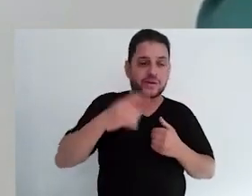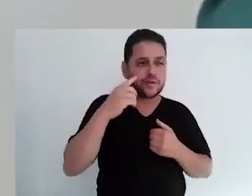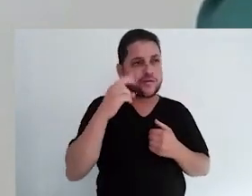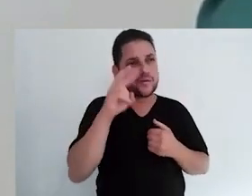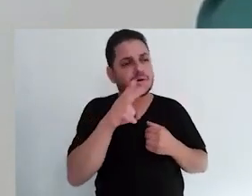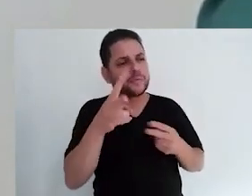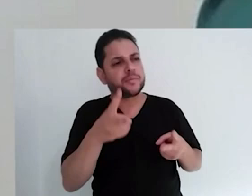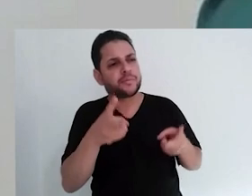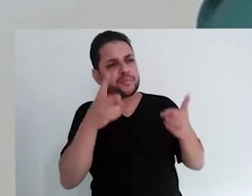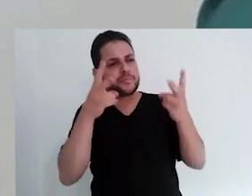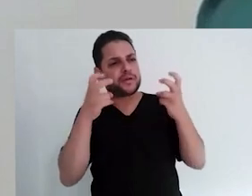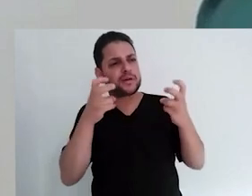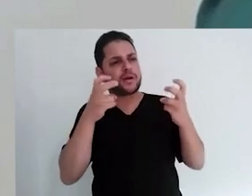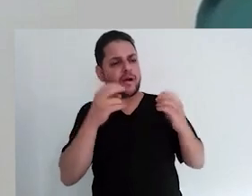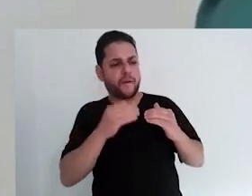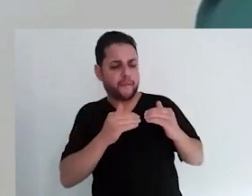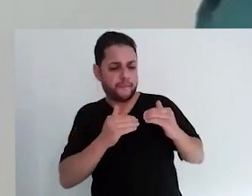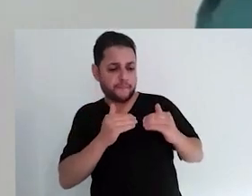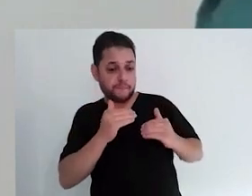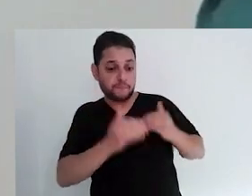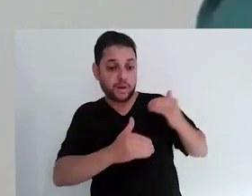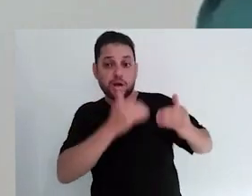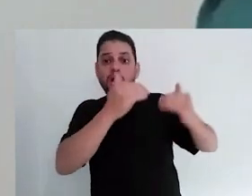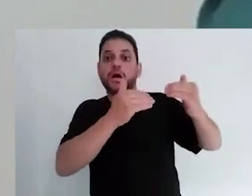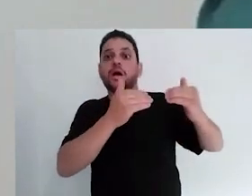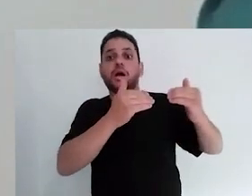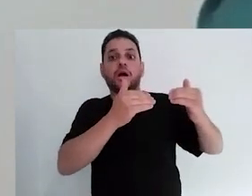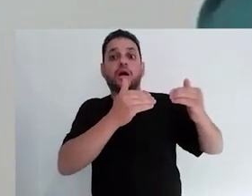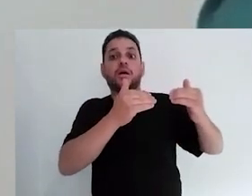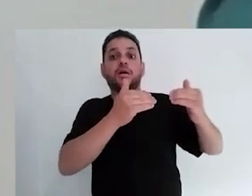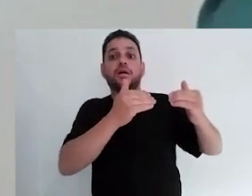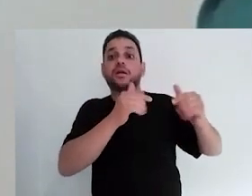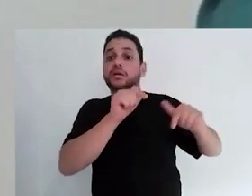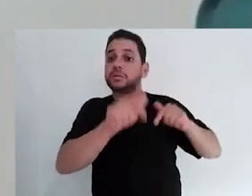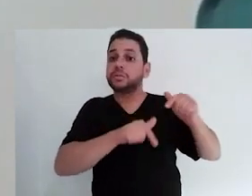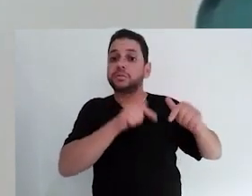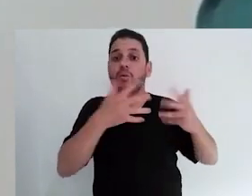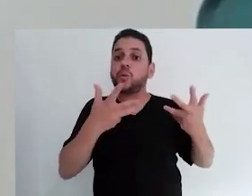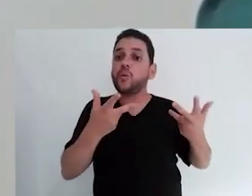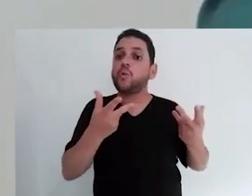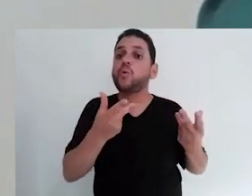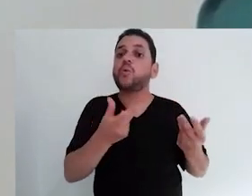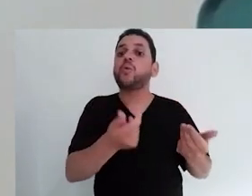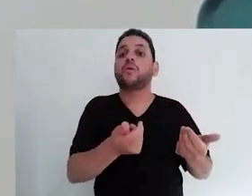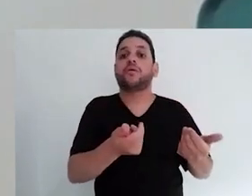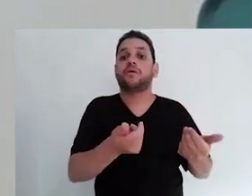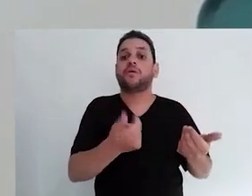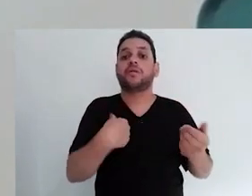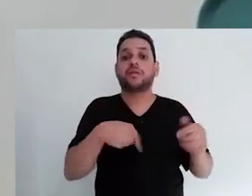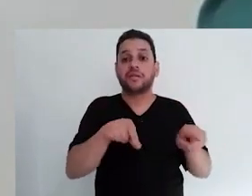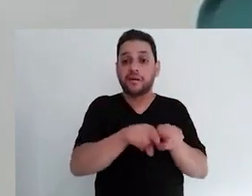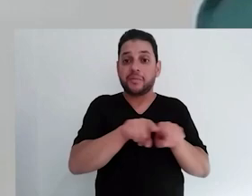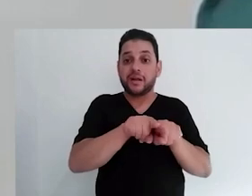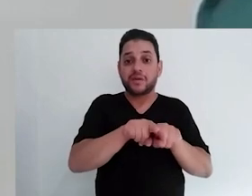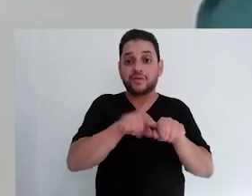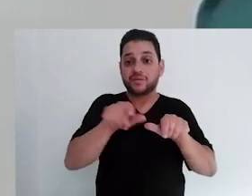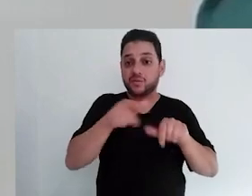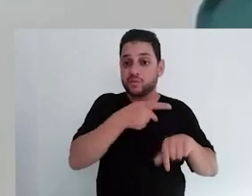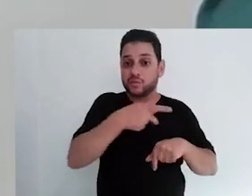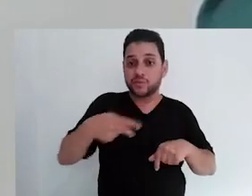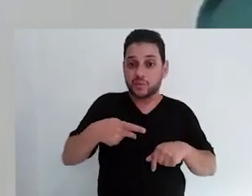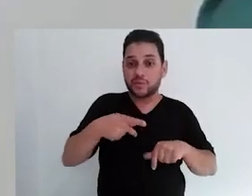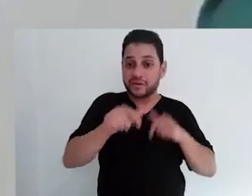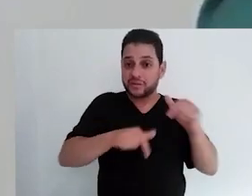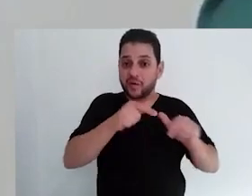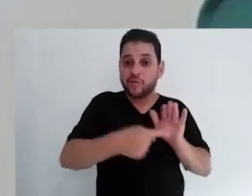salto qualitativo que a gente pode dar no trabalho que a gente exerce e no serviço público que a gente oferece.